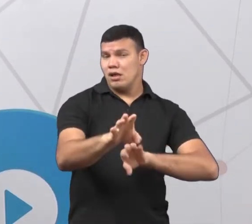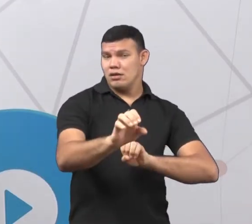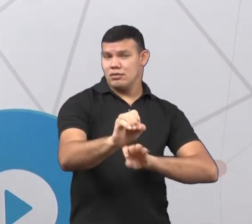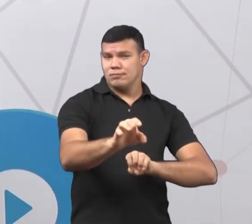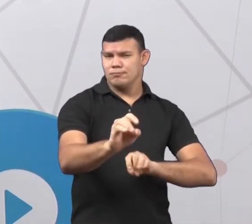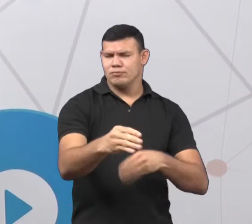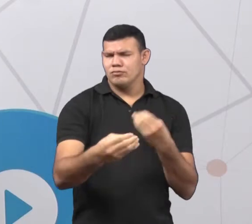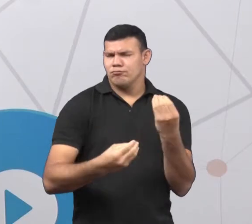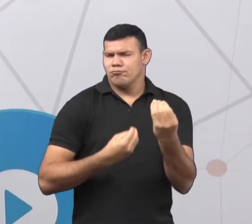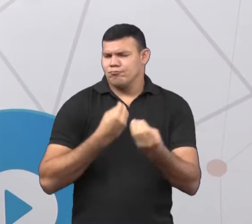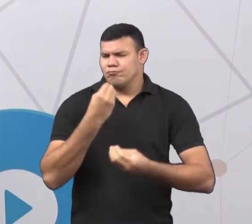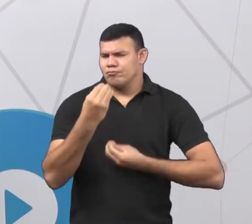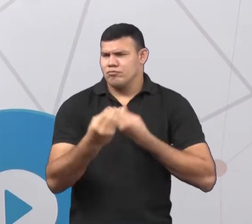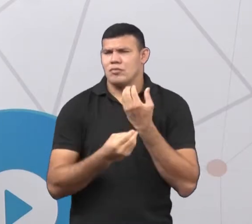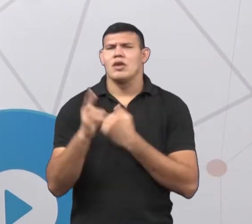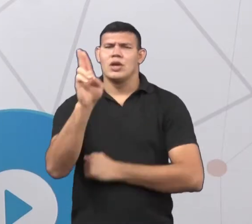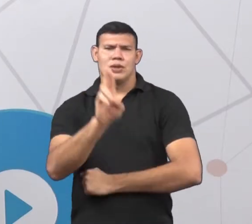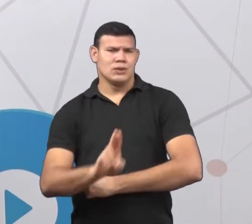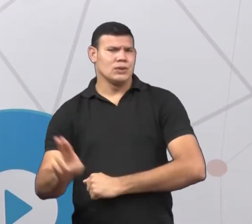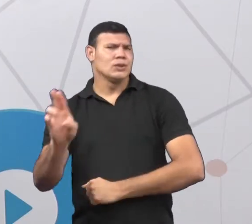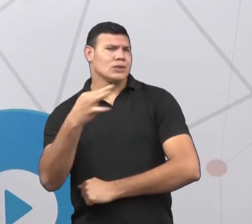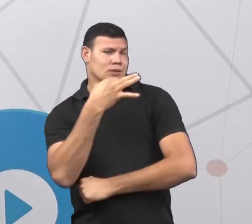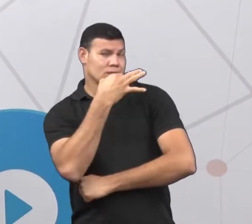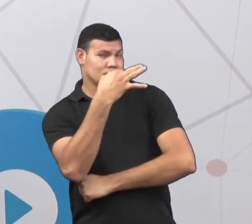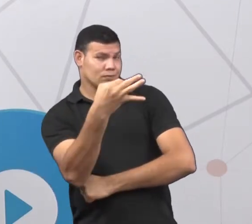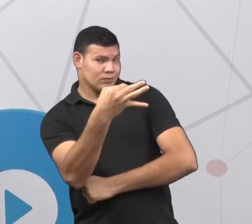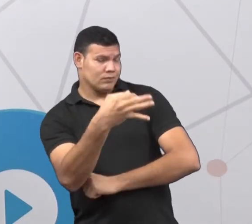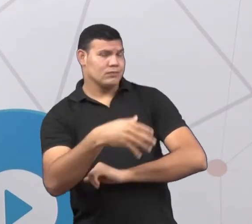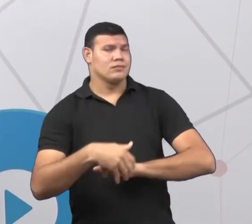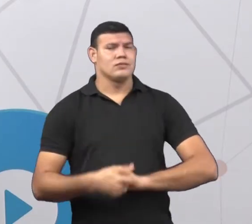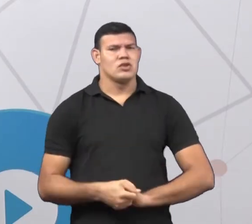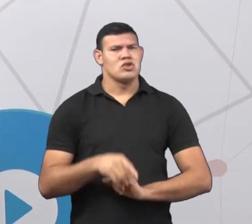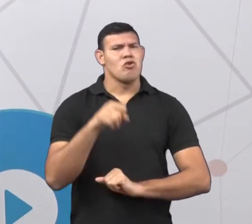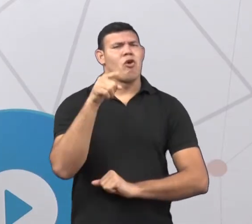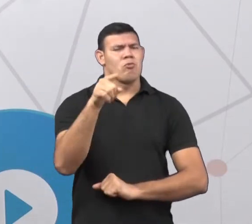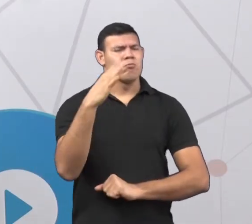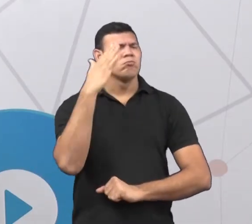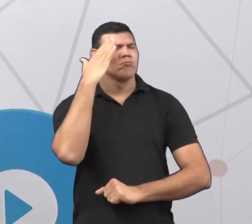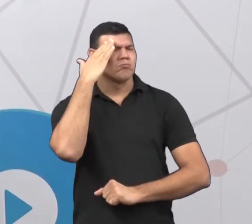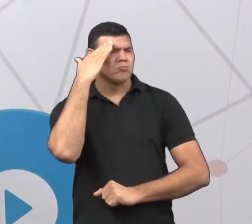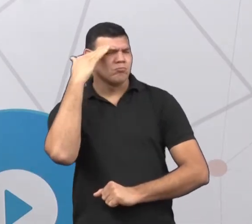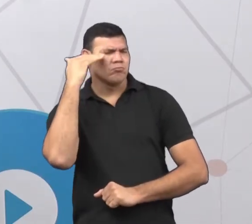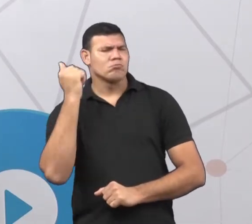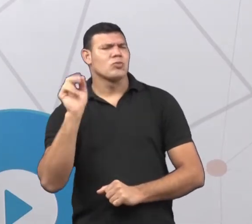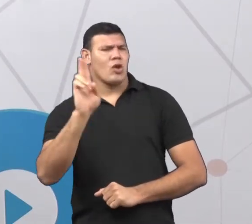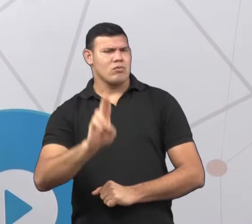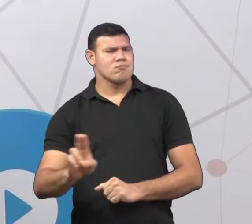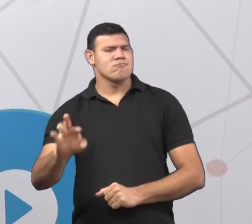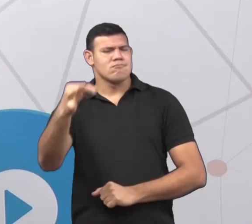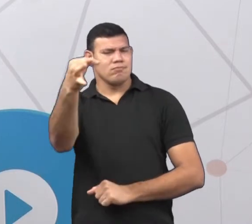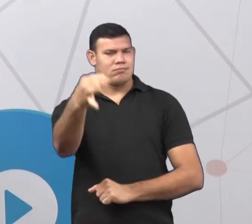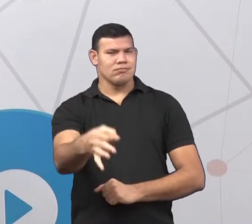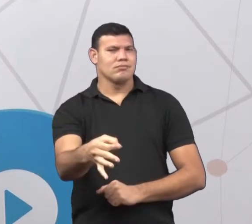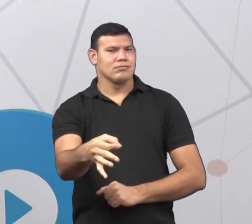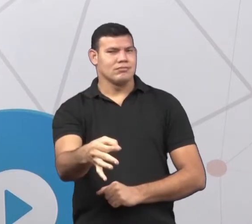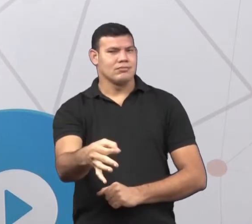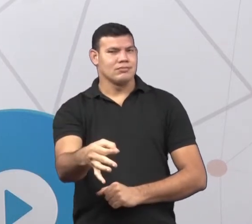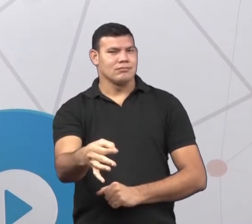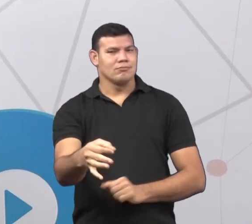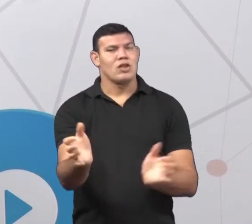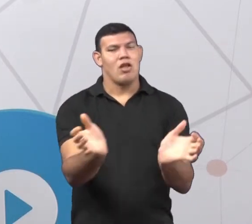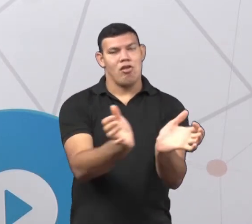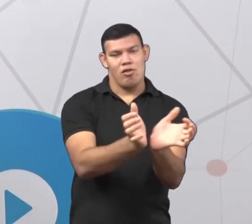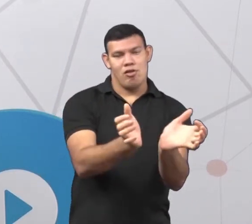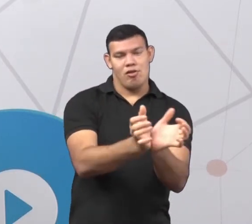ensiná-los a como utilizar essas opiniões, certo? Para que você possa aí estar utilizando com o pessoal que você